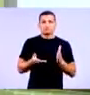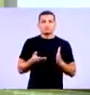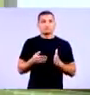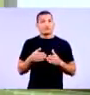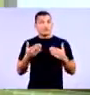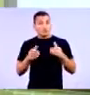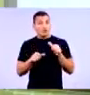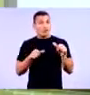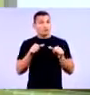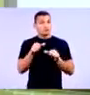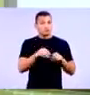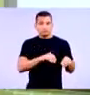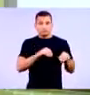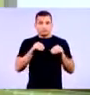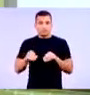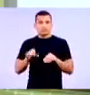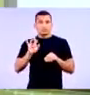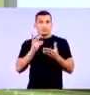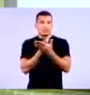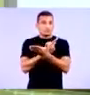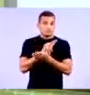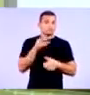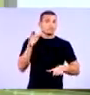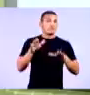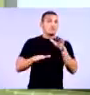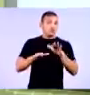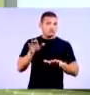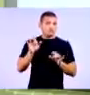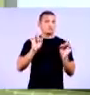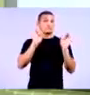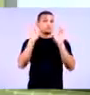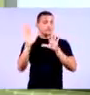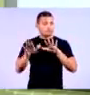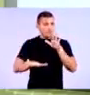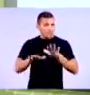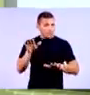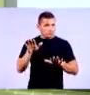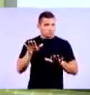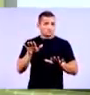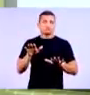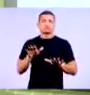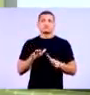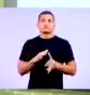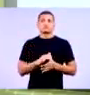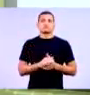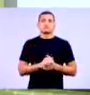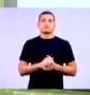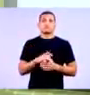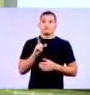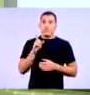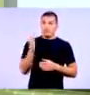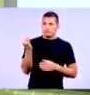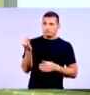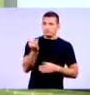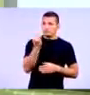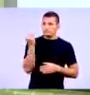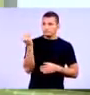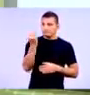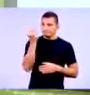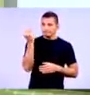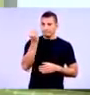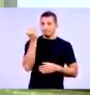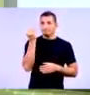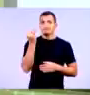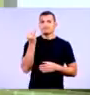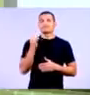só vão acontecer quando nessas situações específicas, especiais. Por isso, é importante, é imperioso